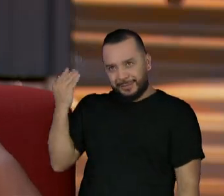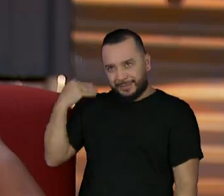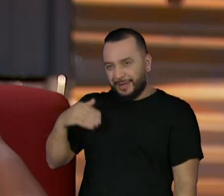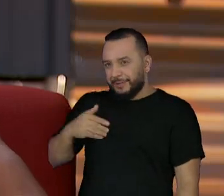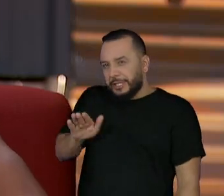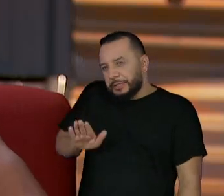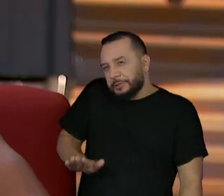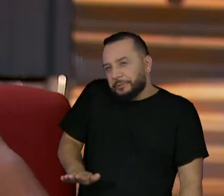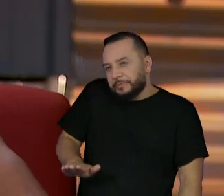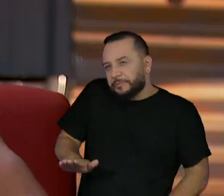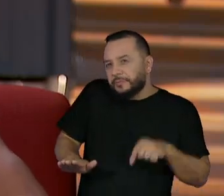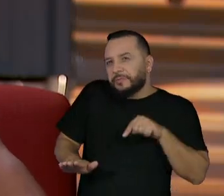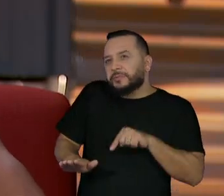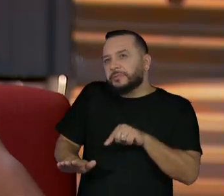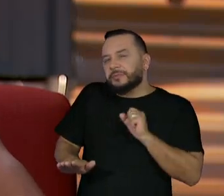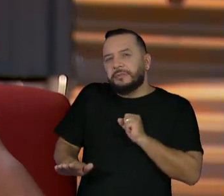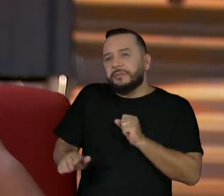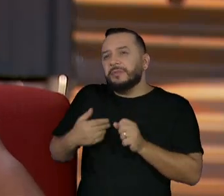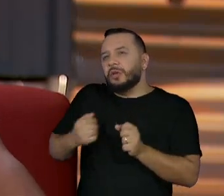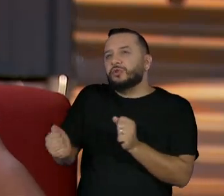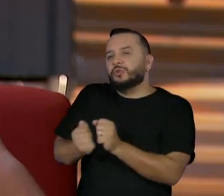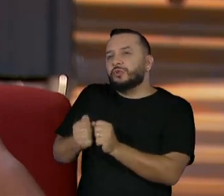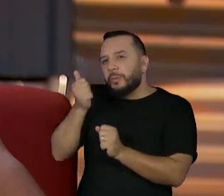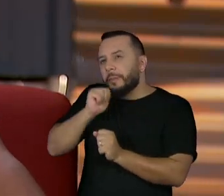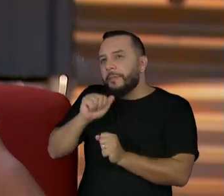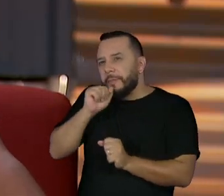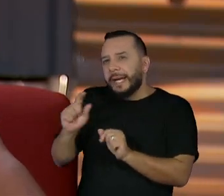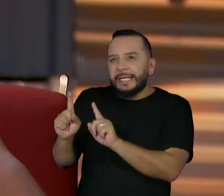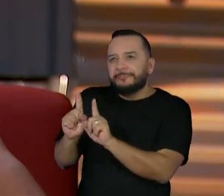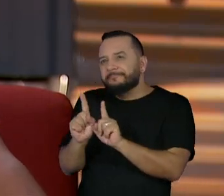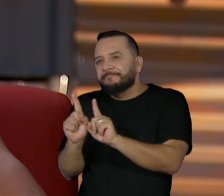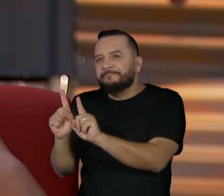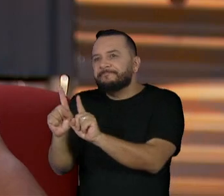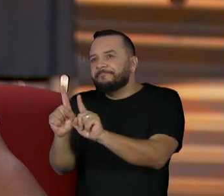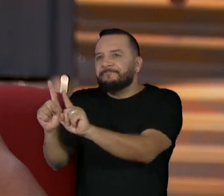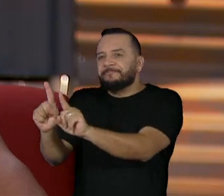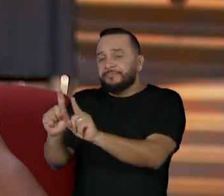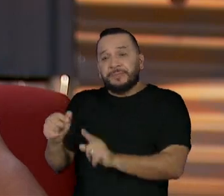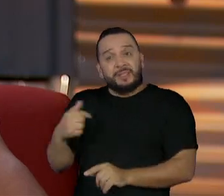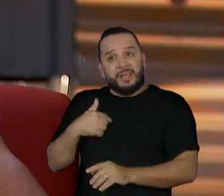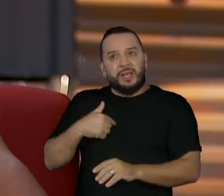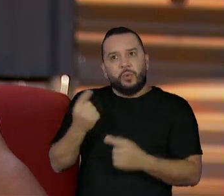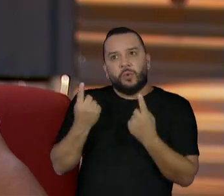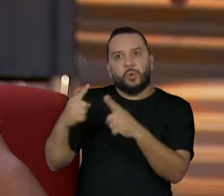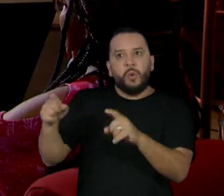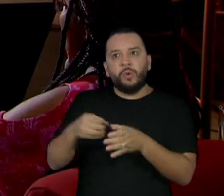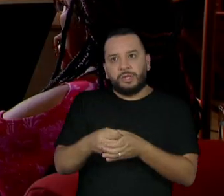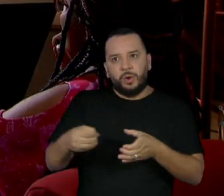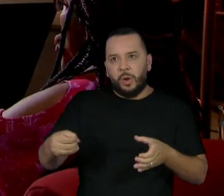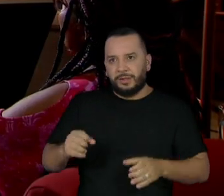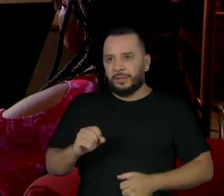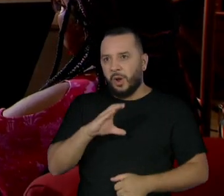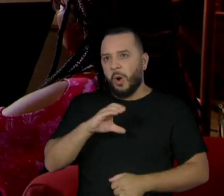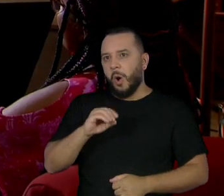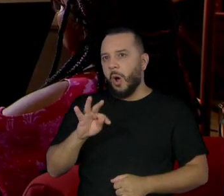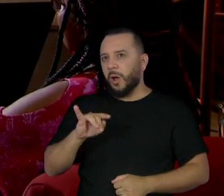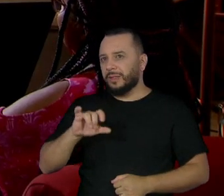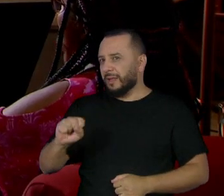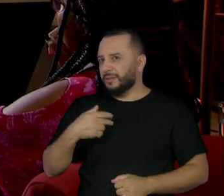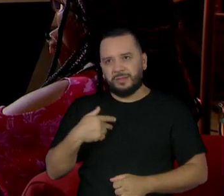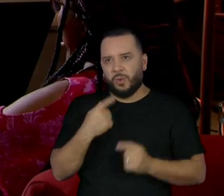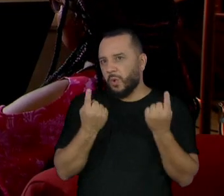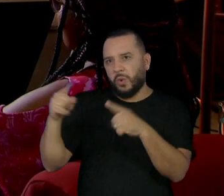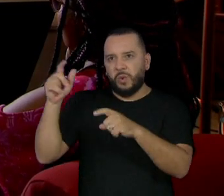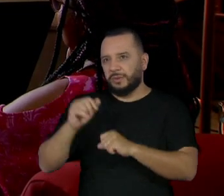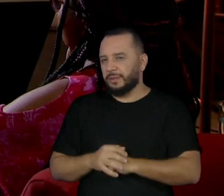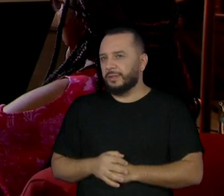eu acompanhava, às vezes, algumas coisas com a minha mãe, eu era contra cotas, sabia? Porque eu